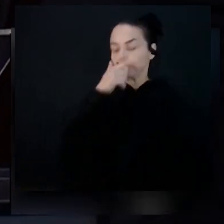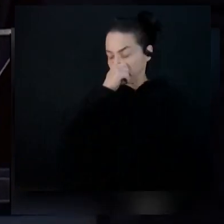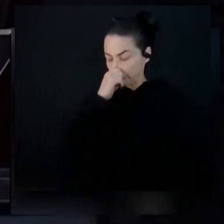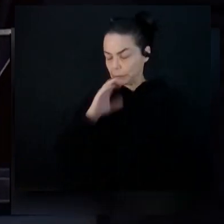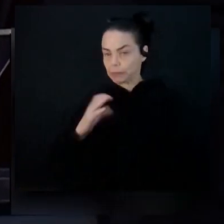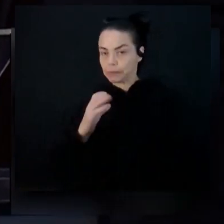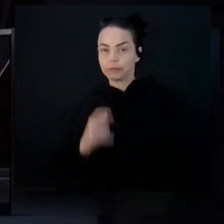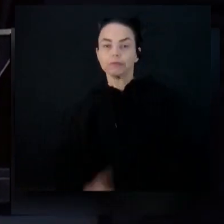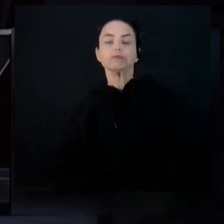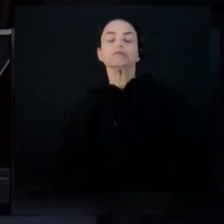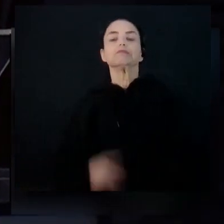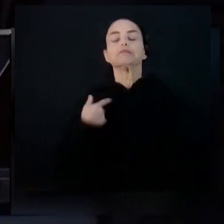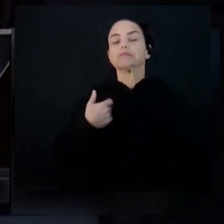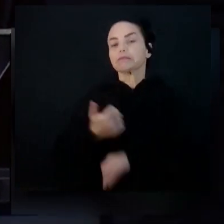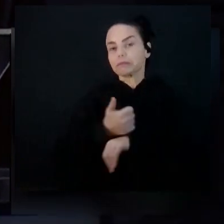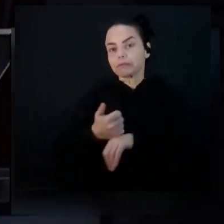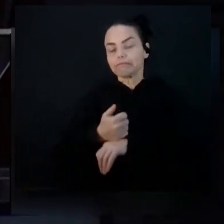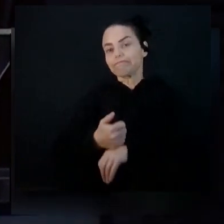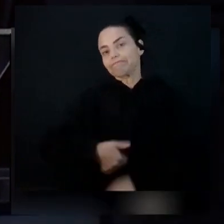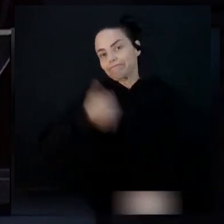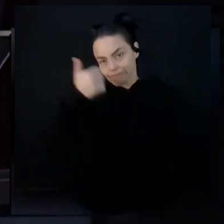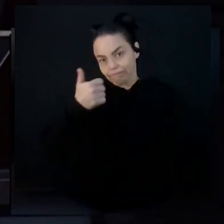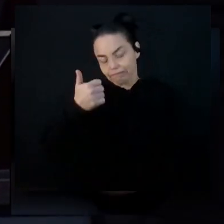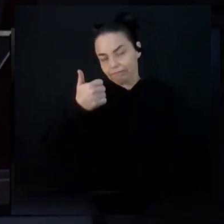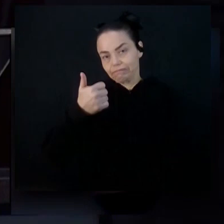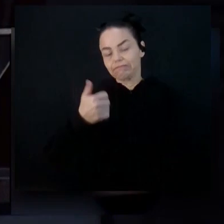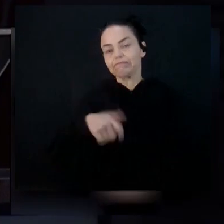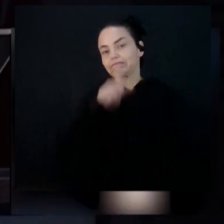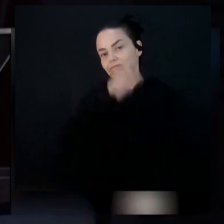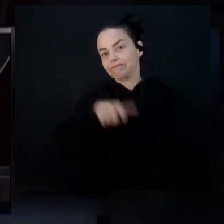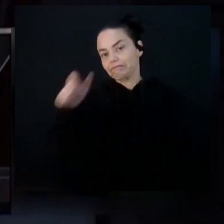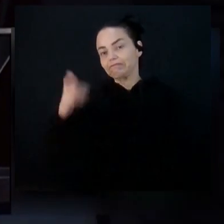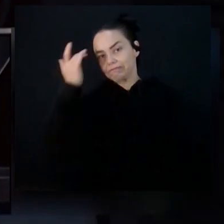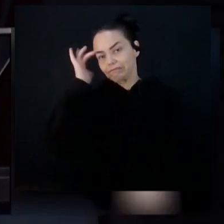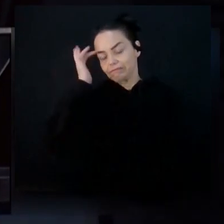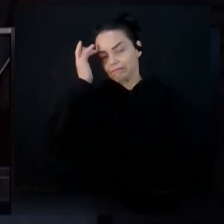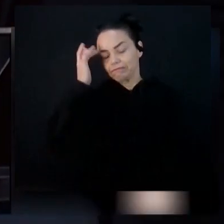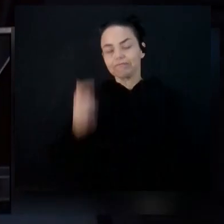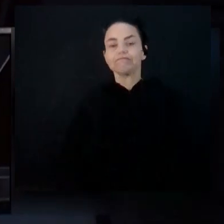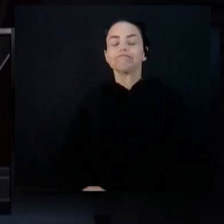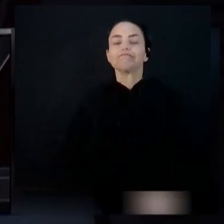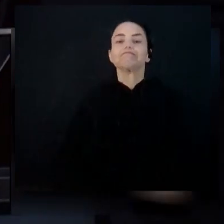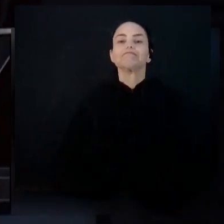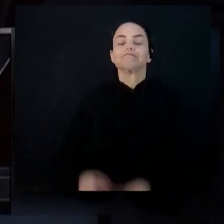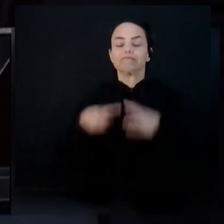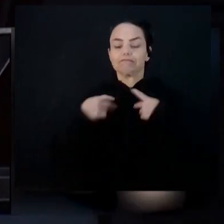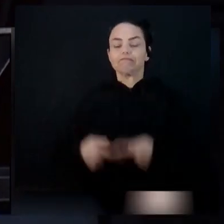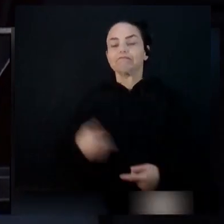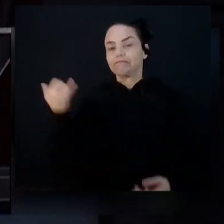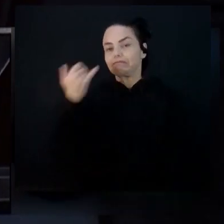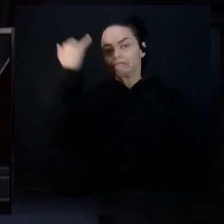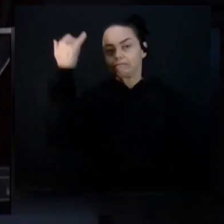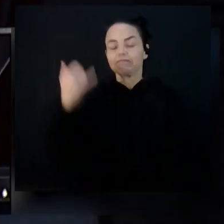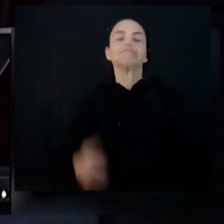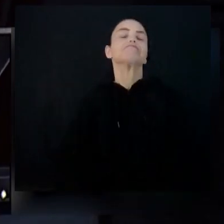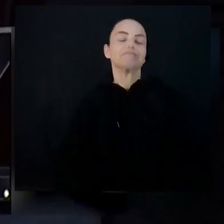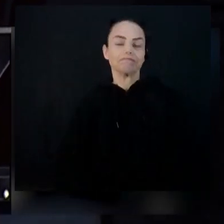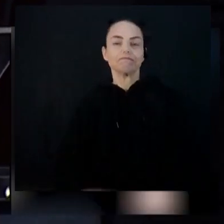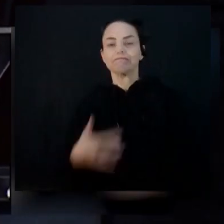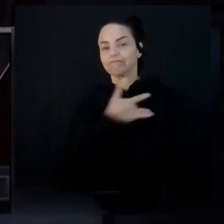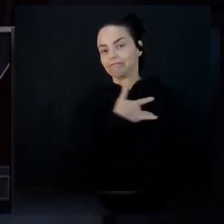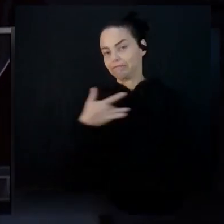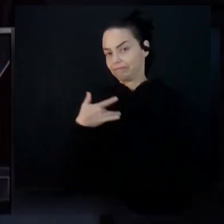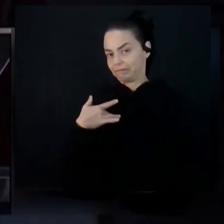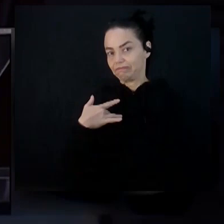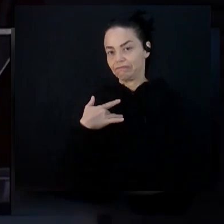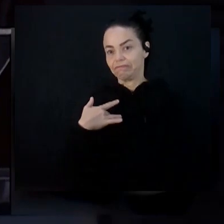a profissão número 1 que as pessoas acham que o ser humano é importante é na área da saúde.